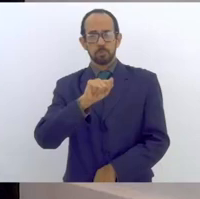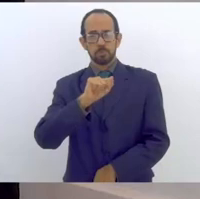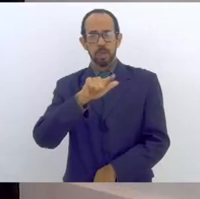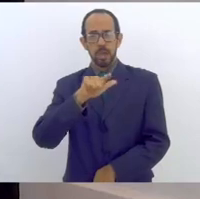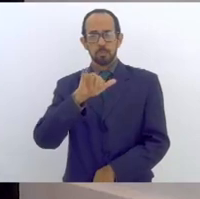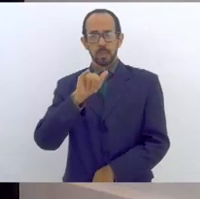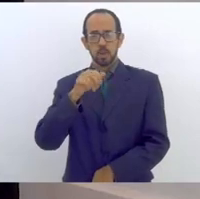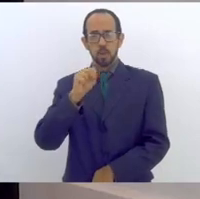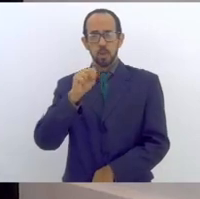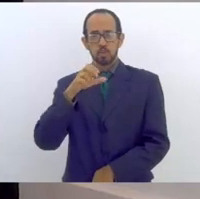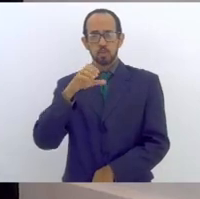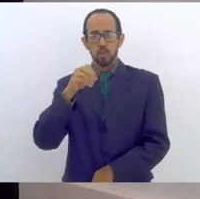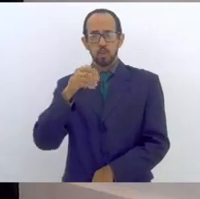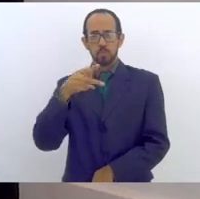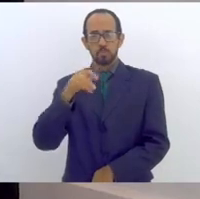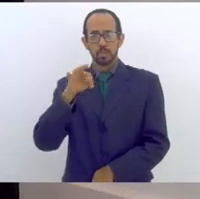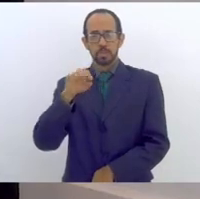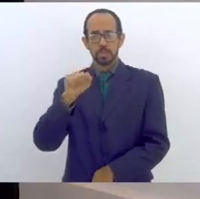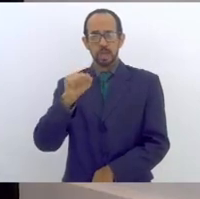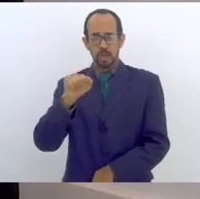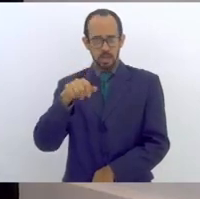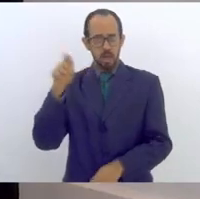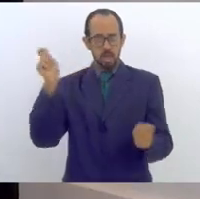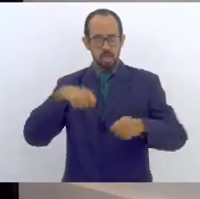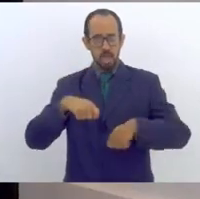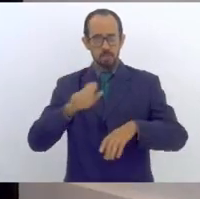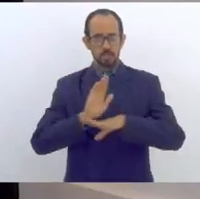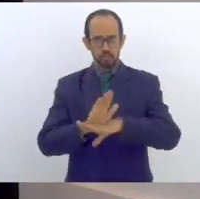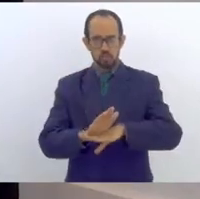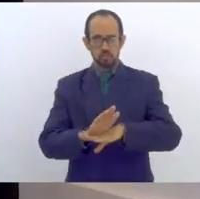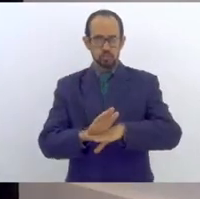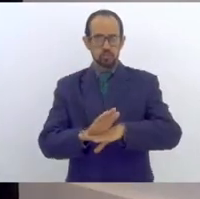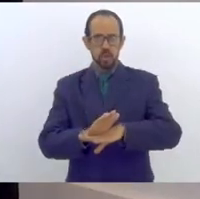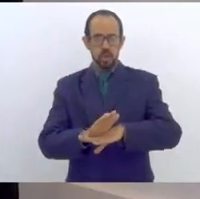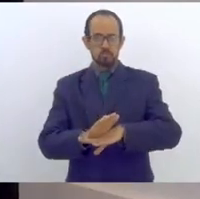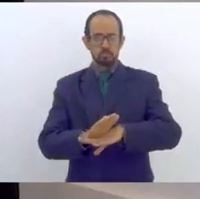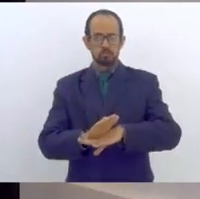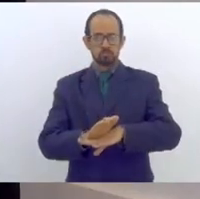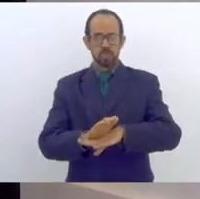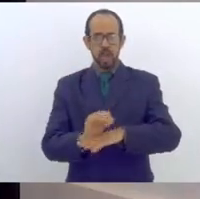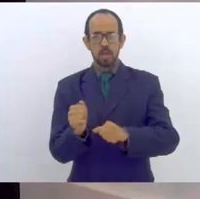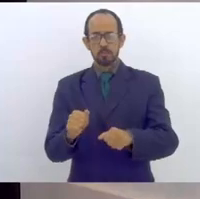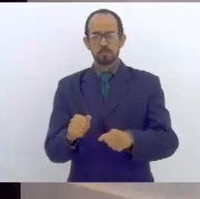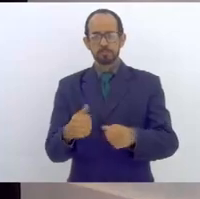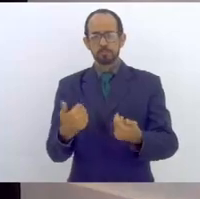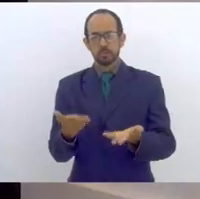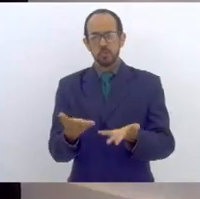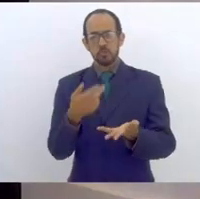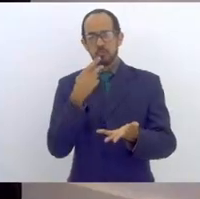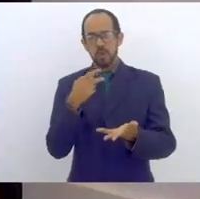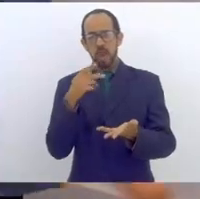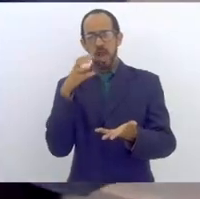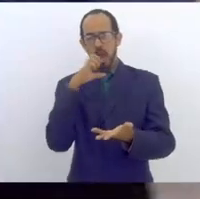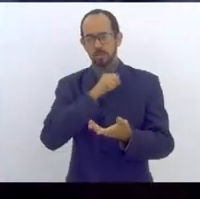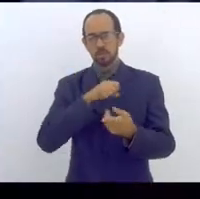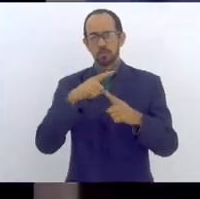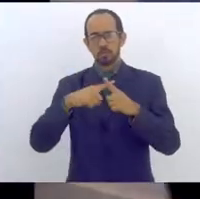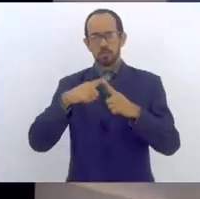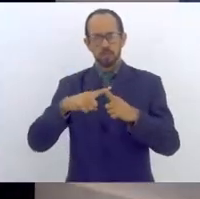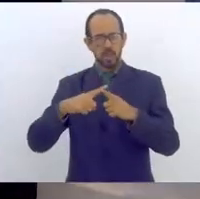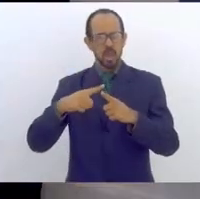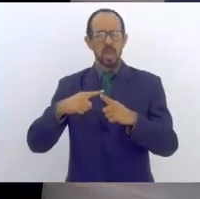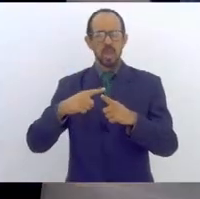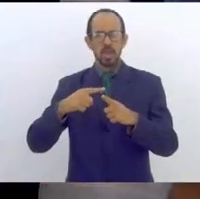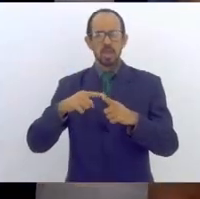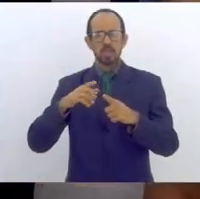2014 a pau Fica à disposição para poder ajudar eu vou falar rapidinho até porque acho que meio que já